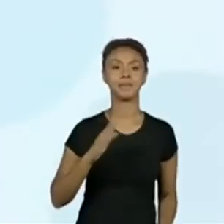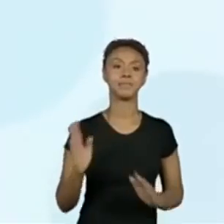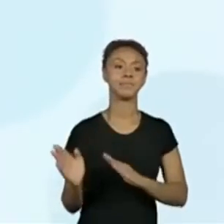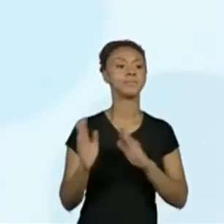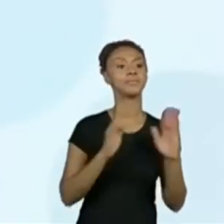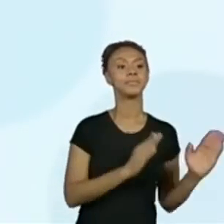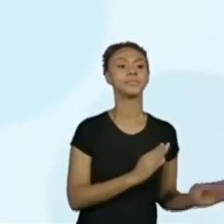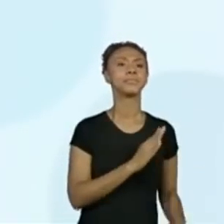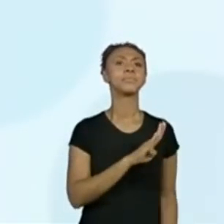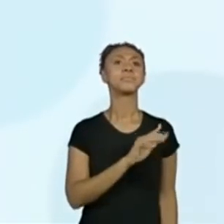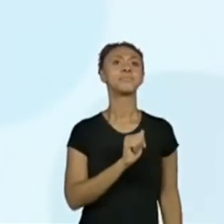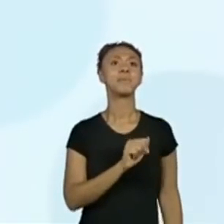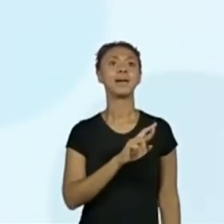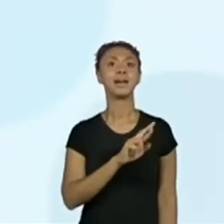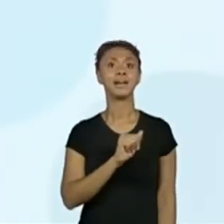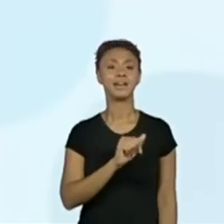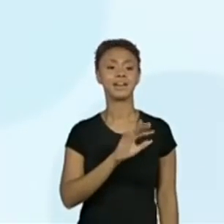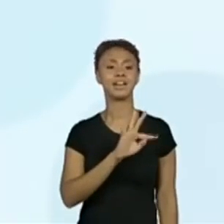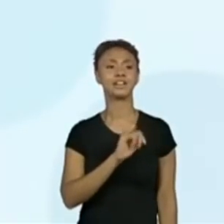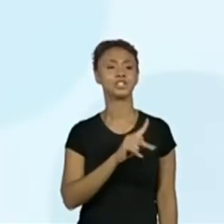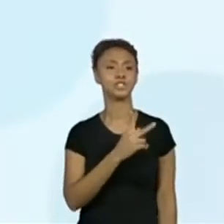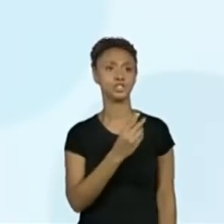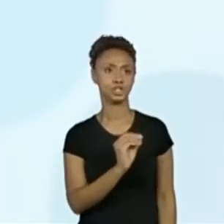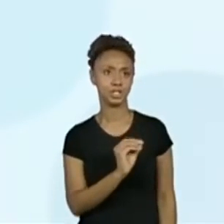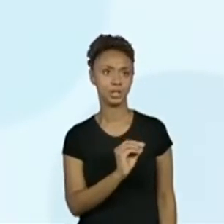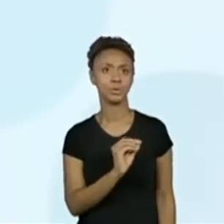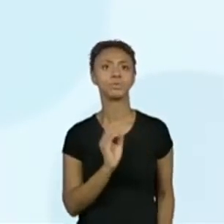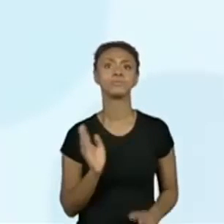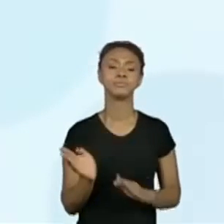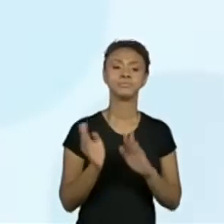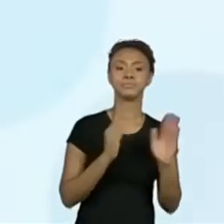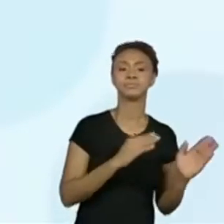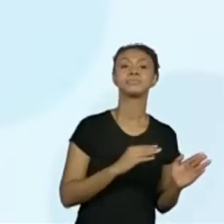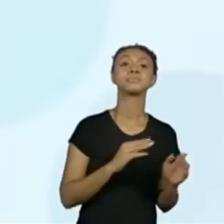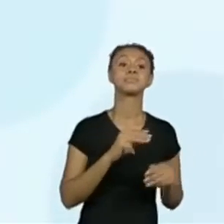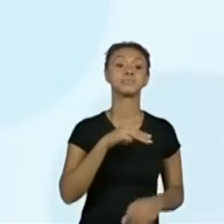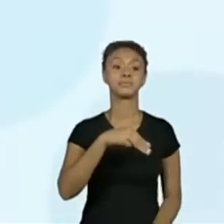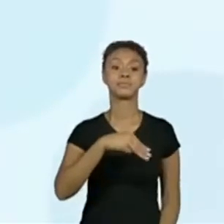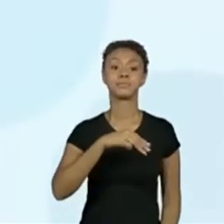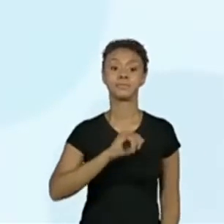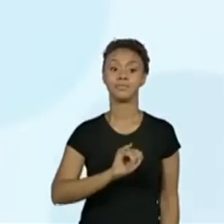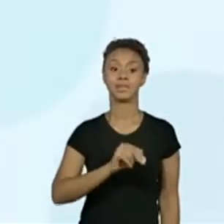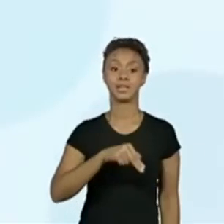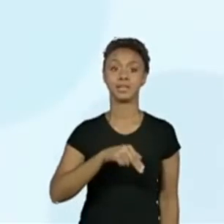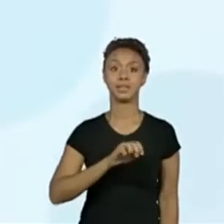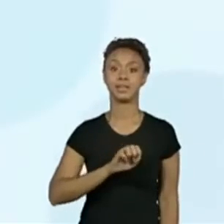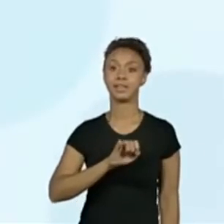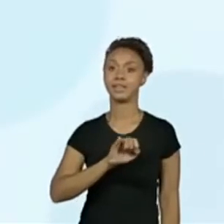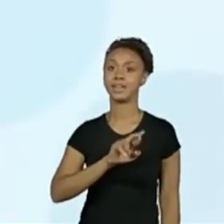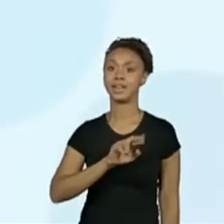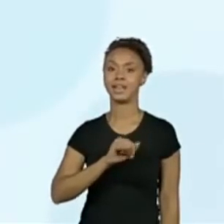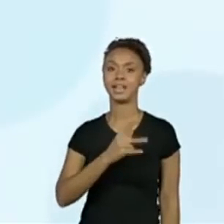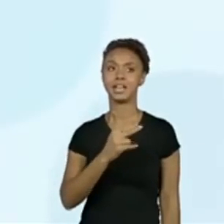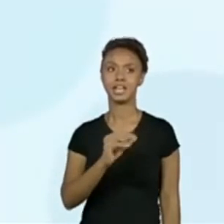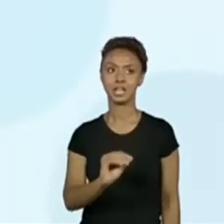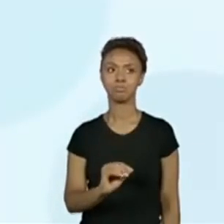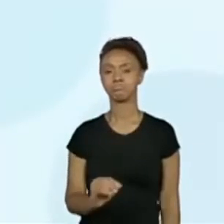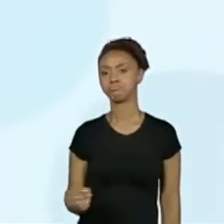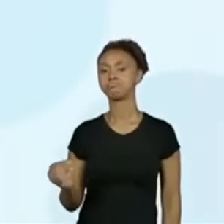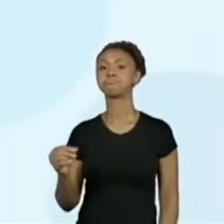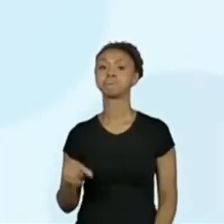fim? O mineirinho. Isso mesmo. Então hoje nós vamos fazer compras e vamos nesses